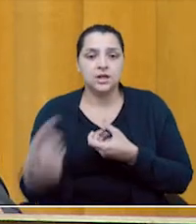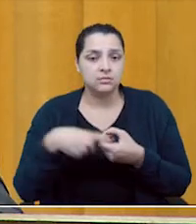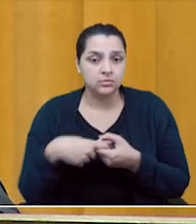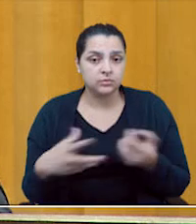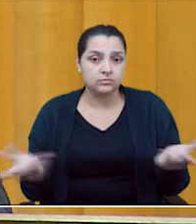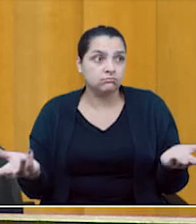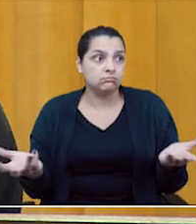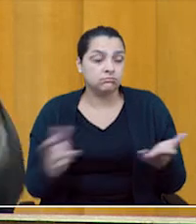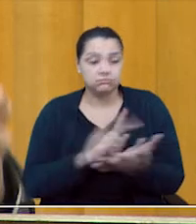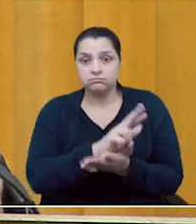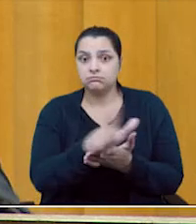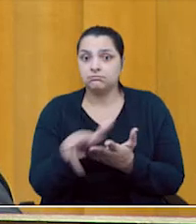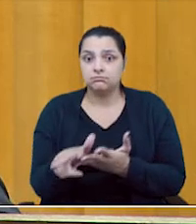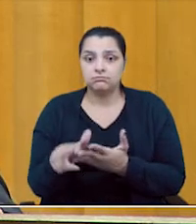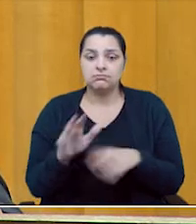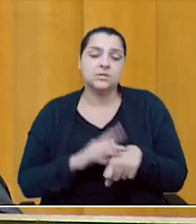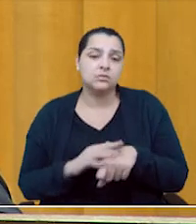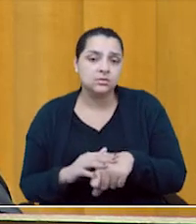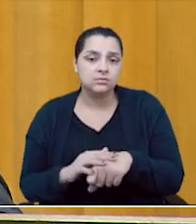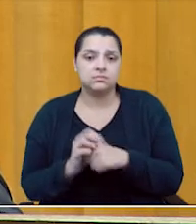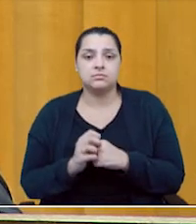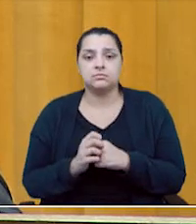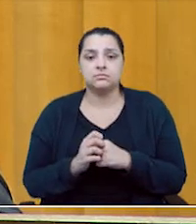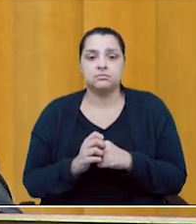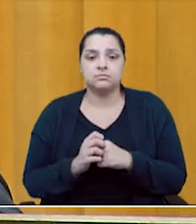de circunstâncias, adoecimento, absenteísmo, etc.